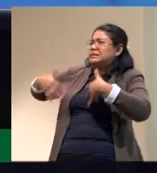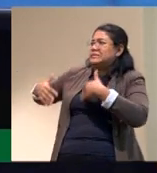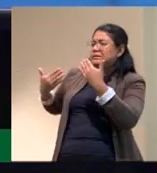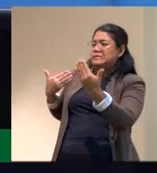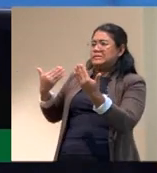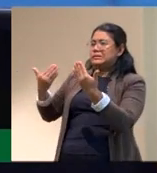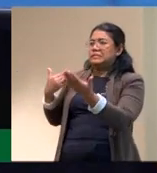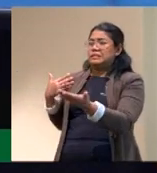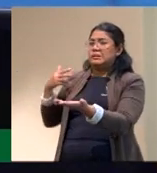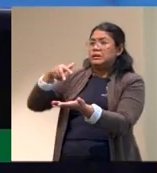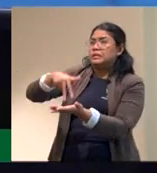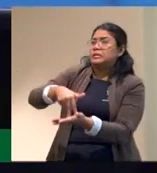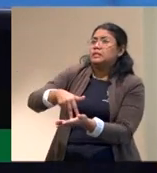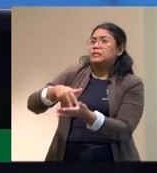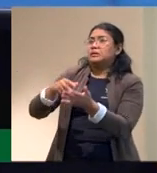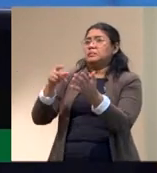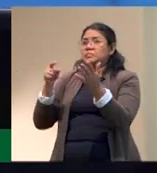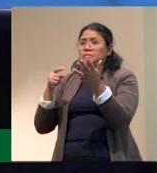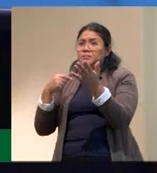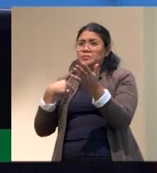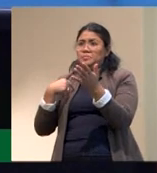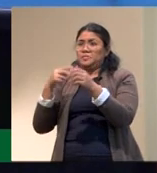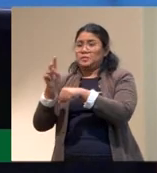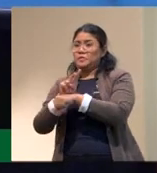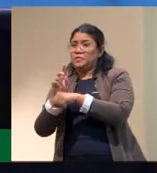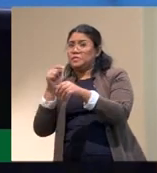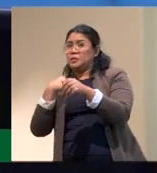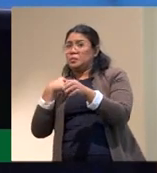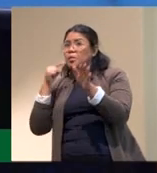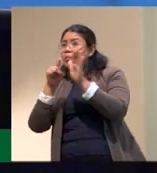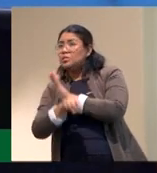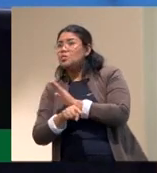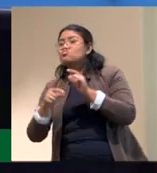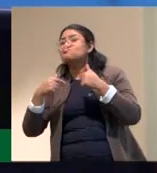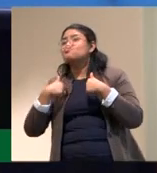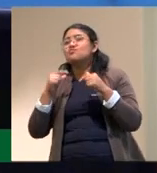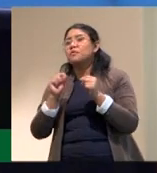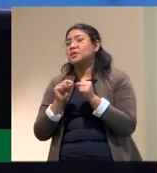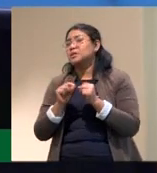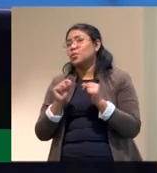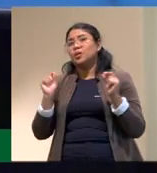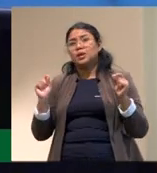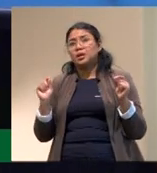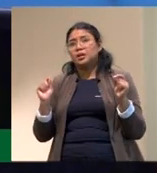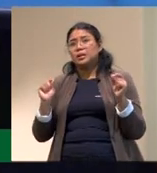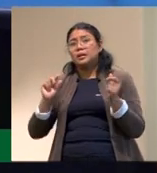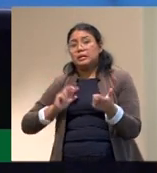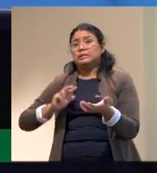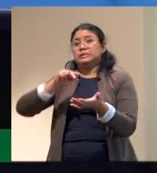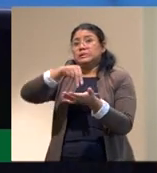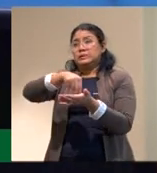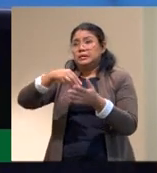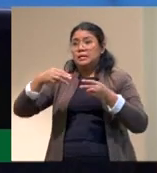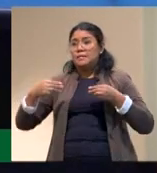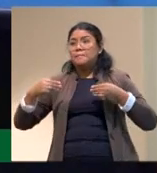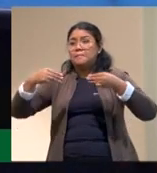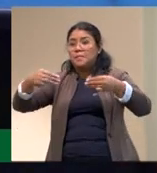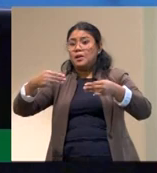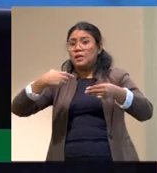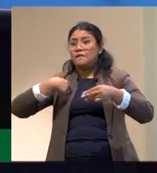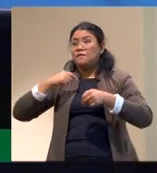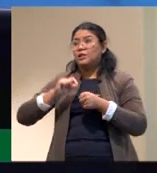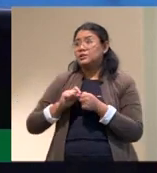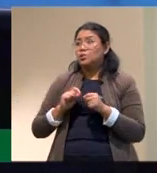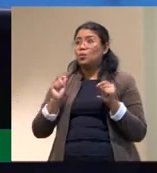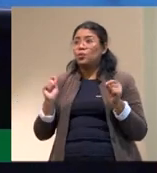na sala e perguntei para a minha coordenadora o que eu tenho que fazer lá mesmo com as crianças, né? Como é que eu